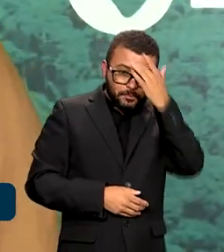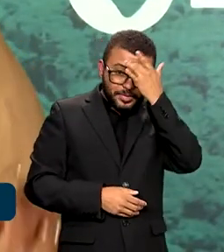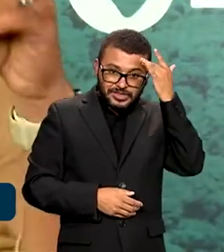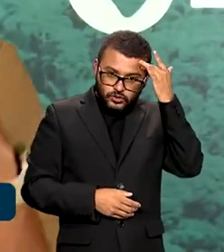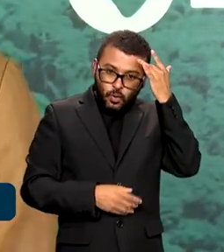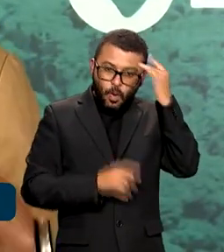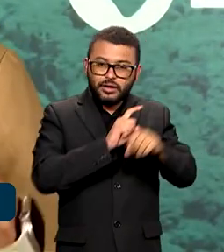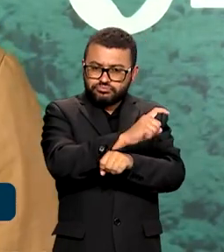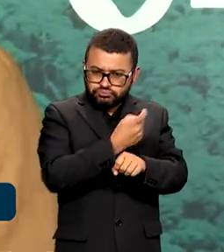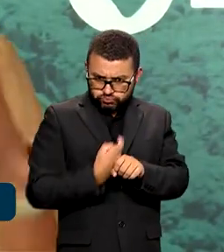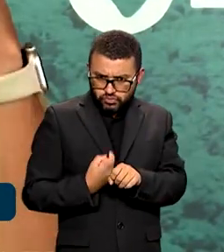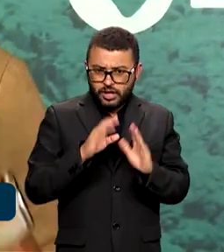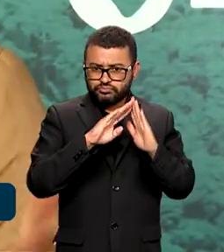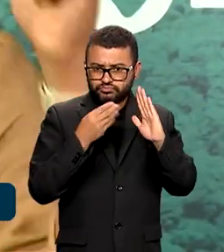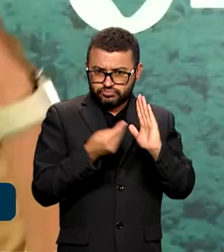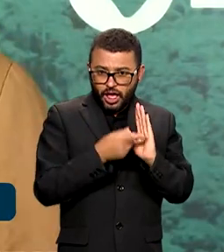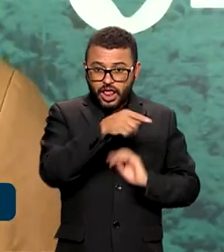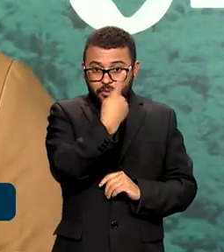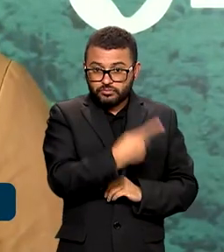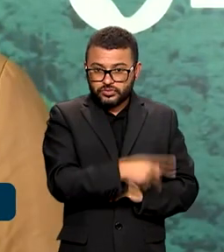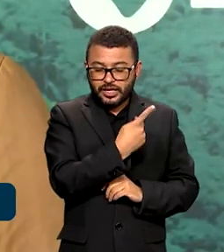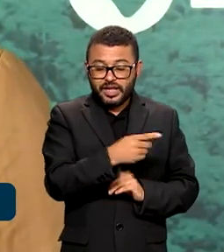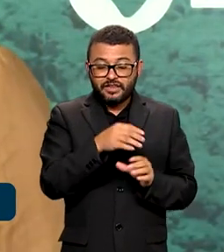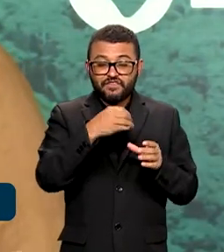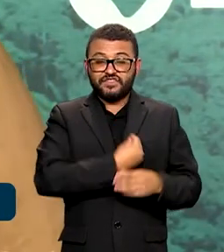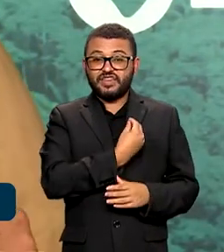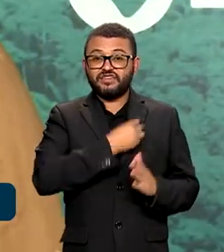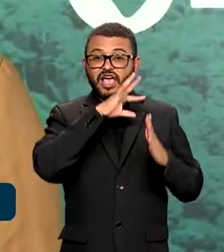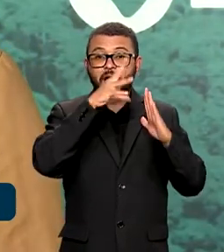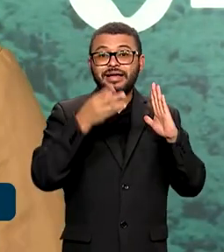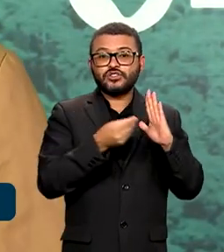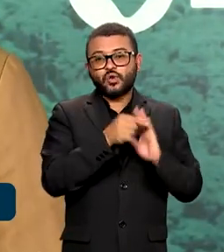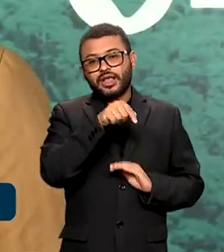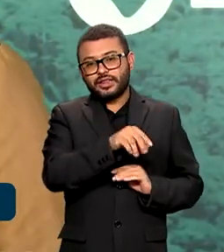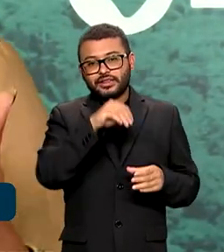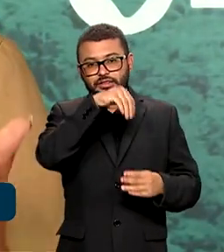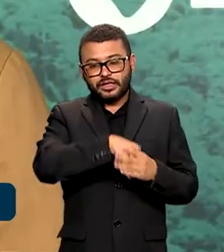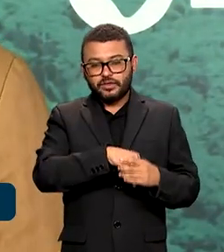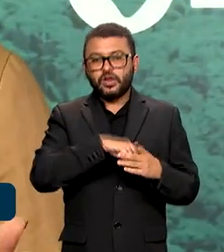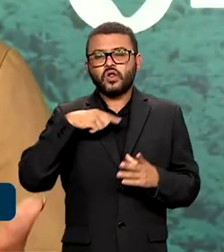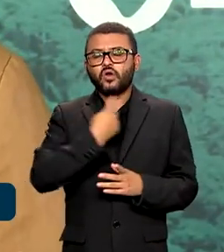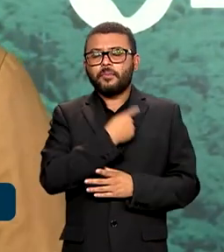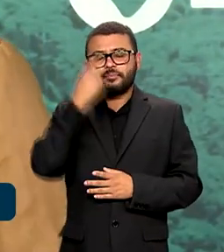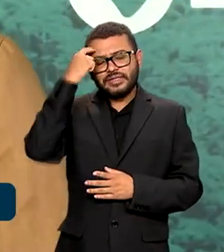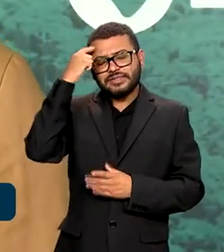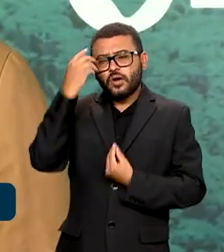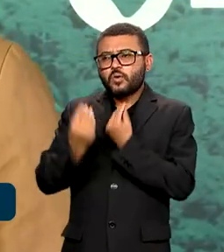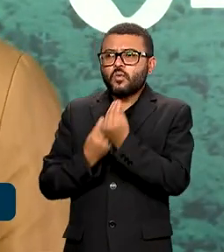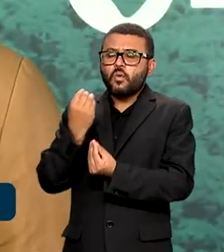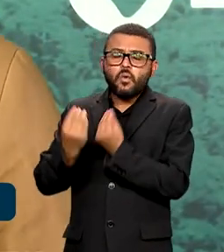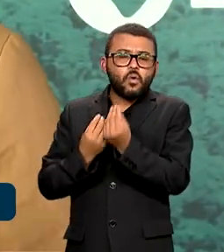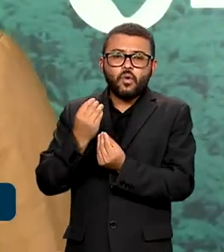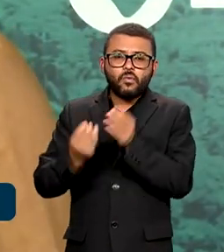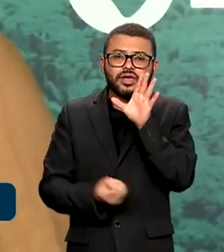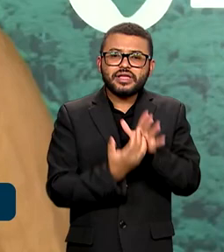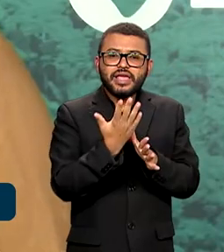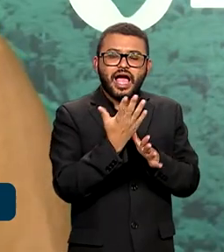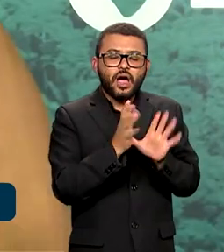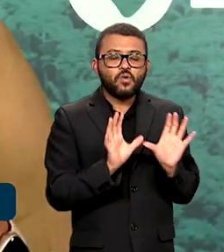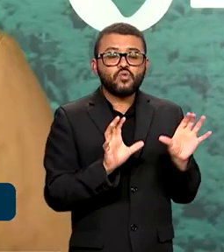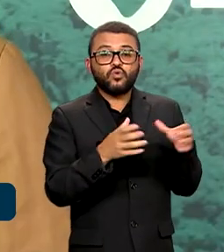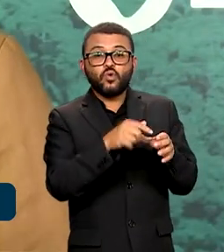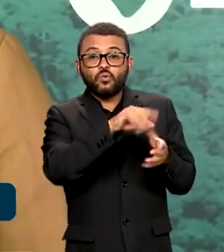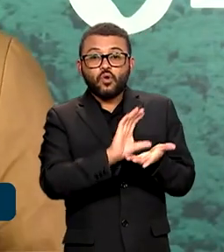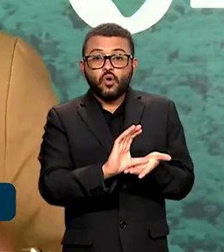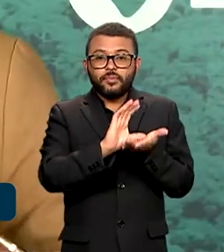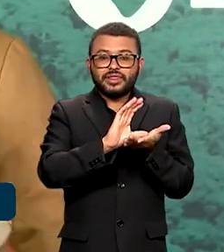país e 1/3 deles estão na Amazônia Legal. Então a gente precisa cada vez mais pensar e pautar. É para isso que a gente vai criar um comitê, né,